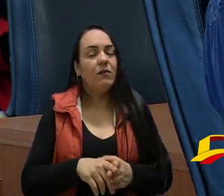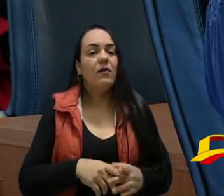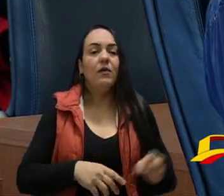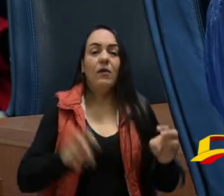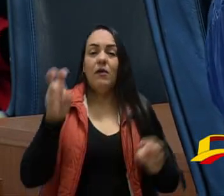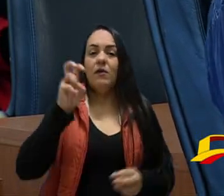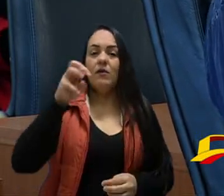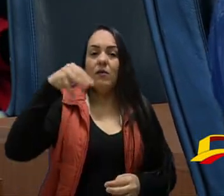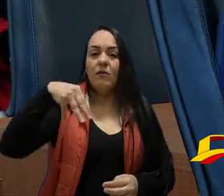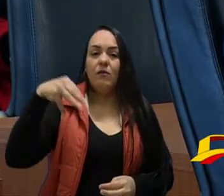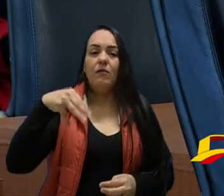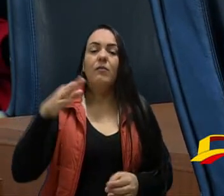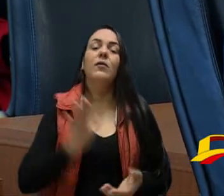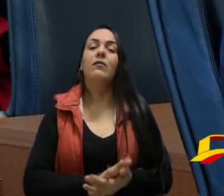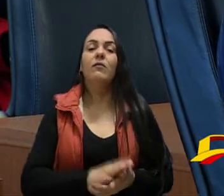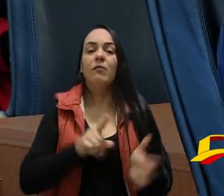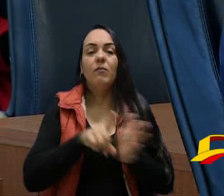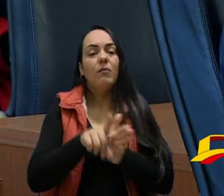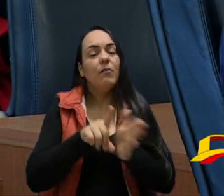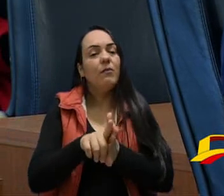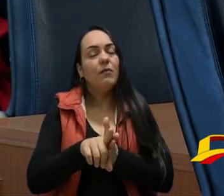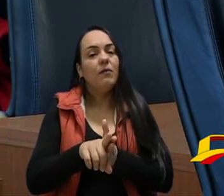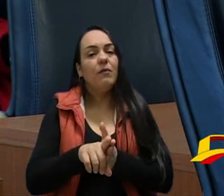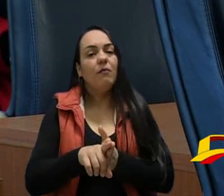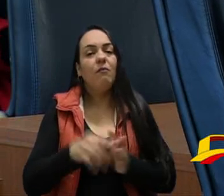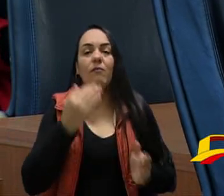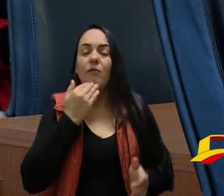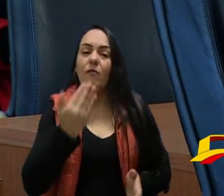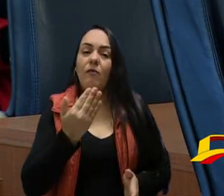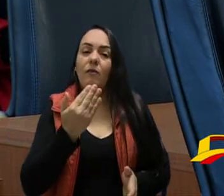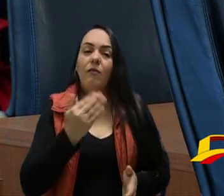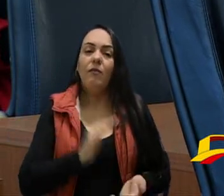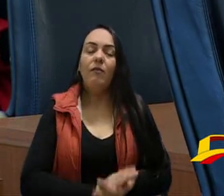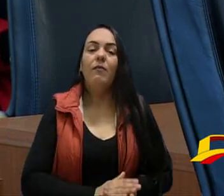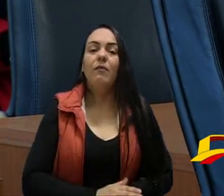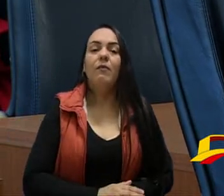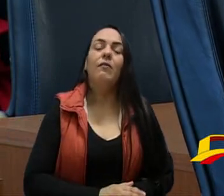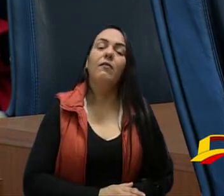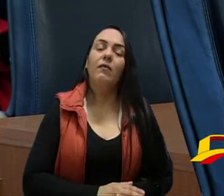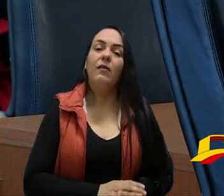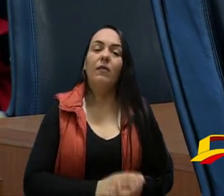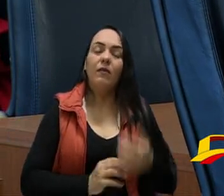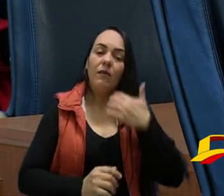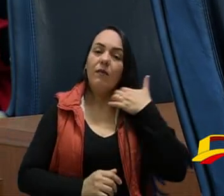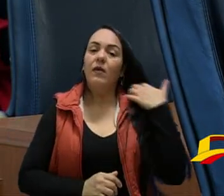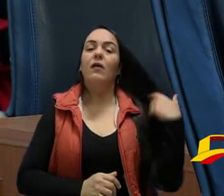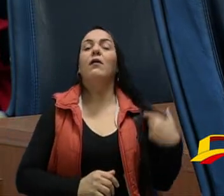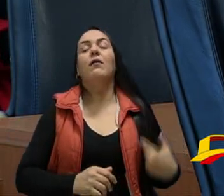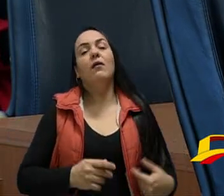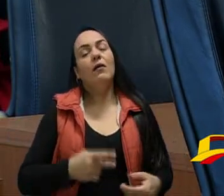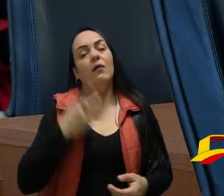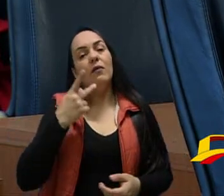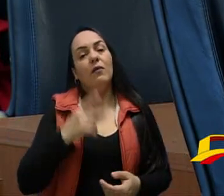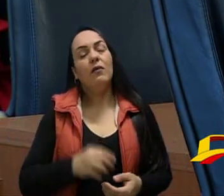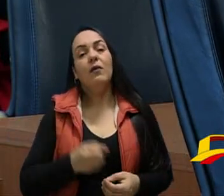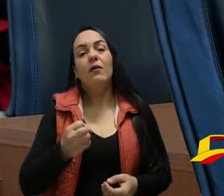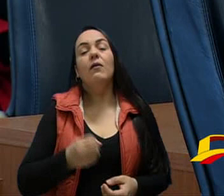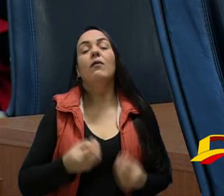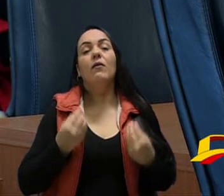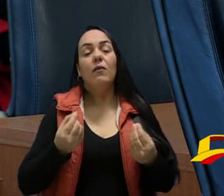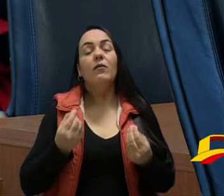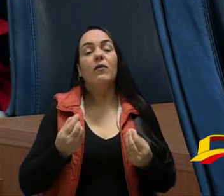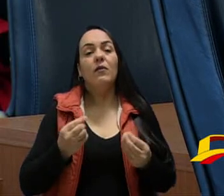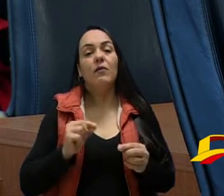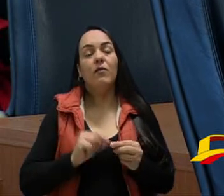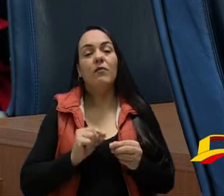cinco minutos pode tá bom pedir na hora tinha pressa e queria voltar a falar qual